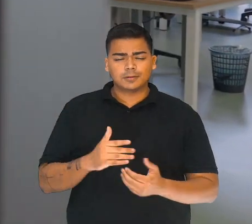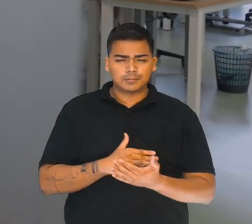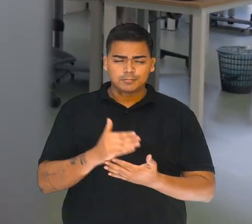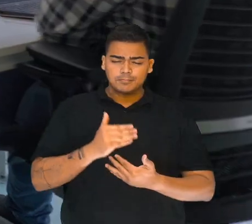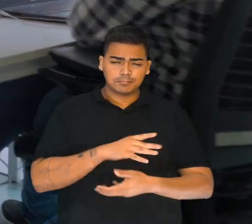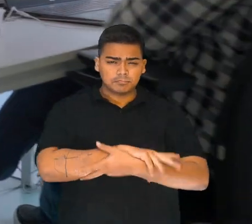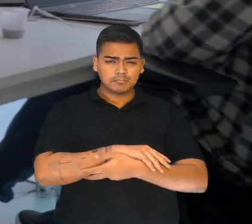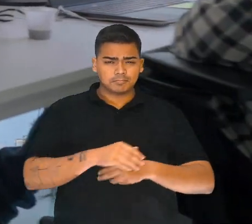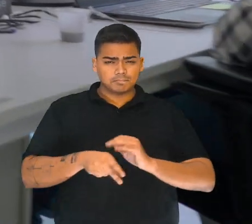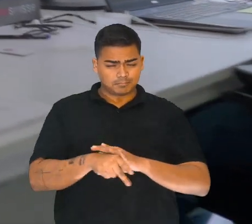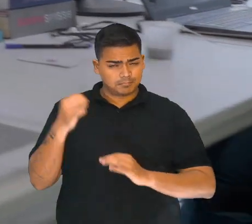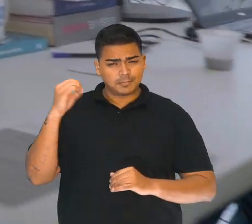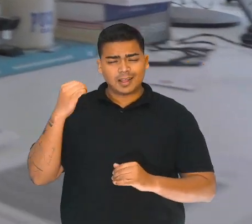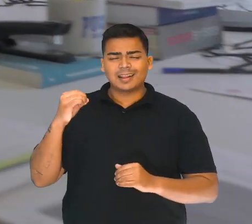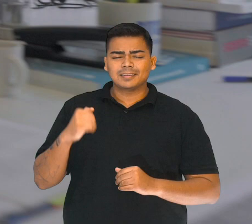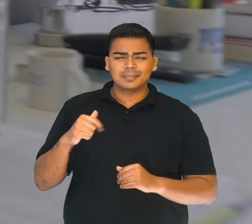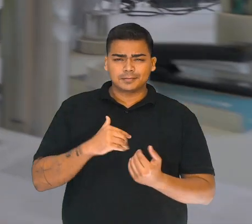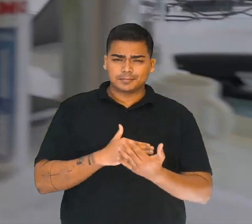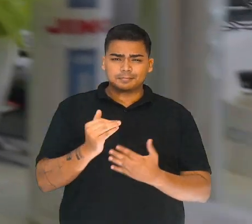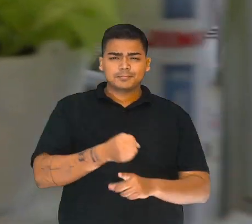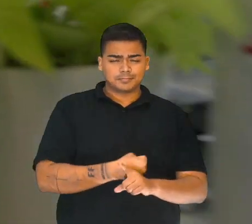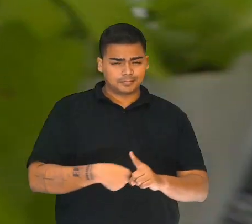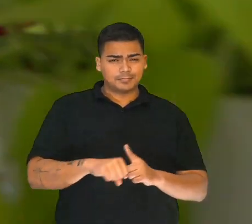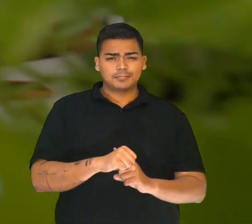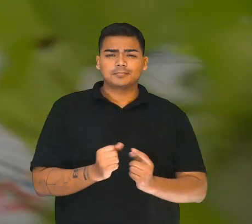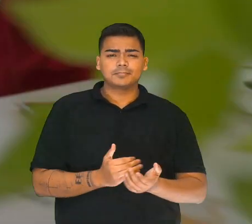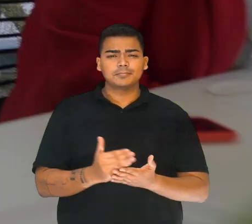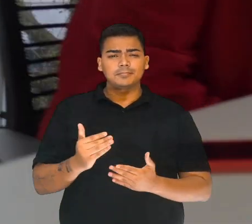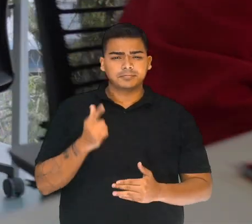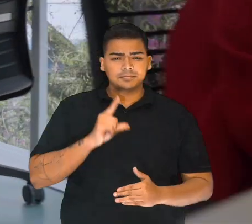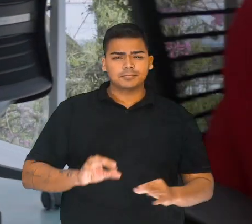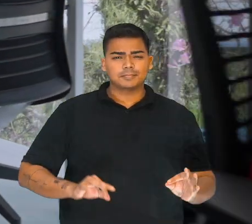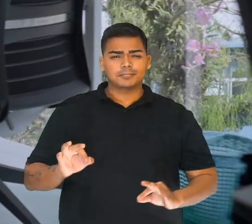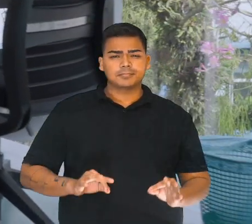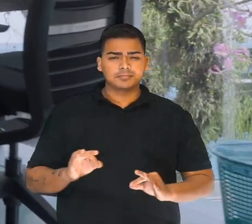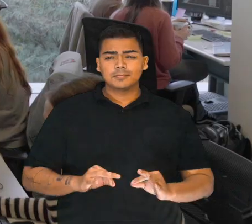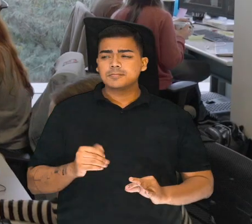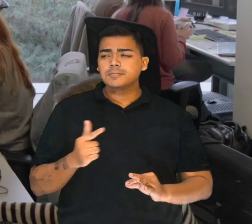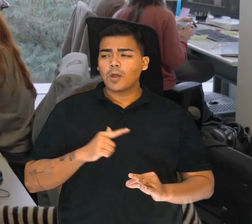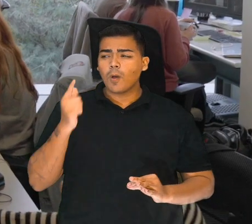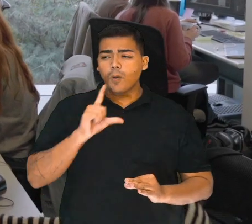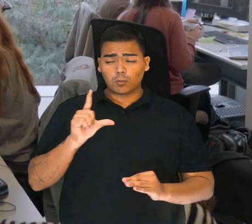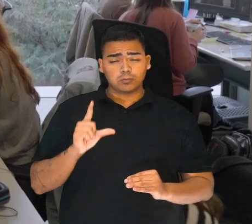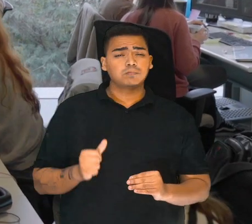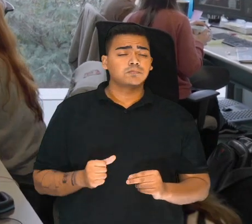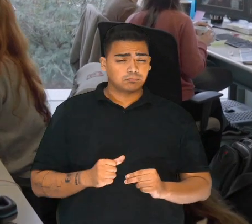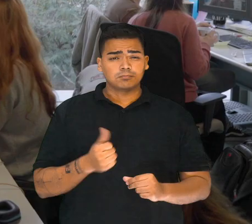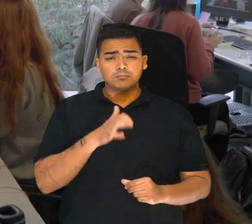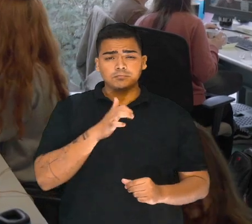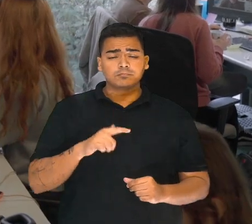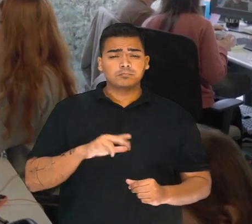Pacto Alegre, né? Esse movimento da sociedade civil que, de certa maneira, vai elencando projetos e deposita energia através